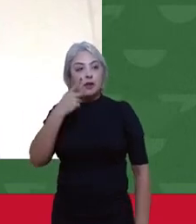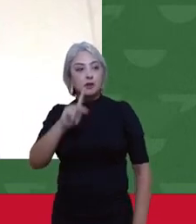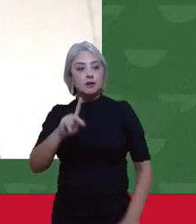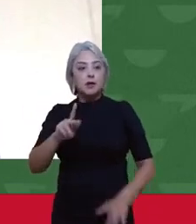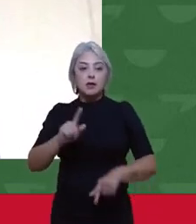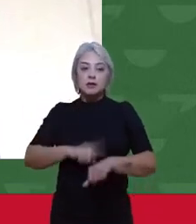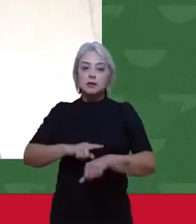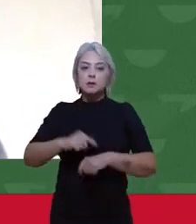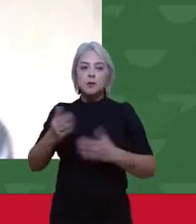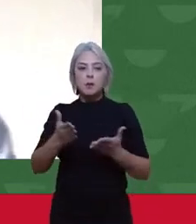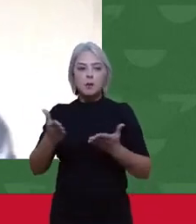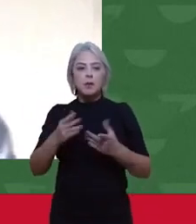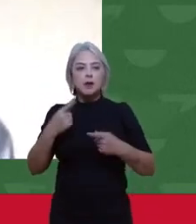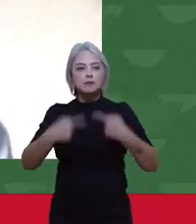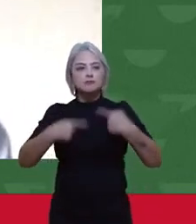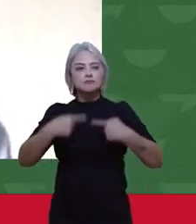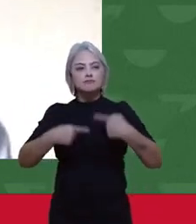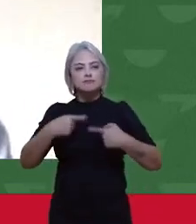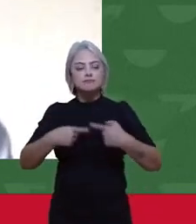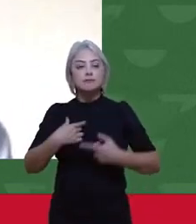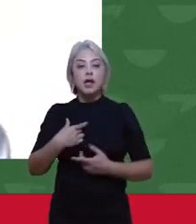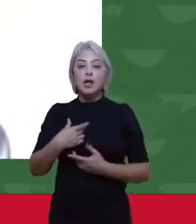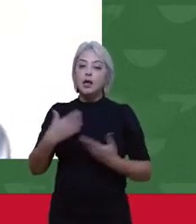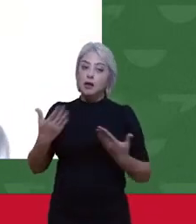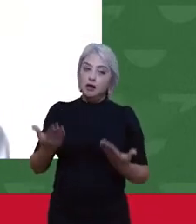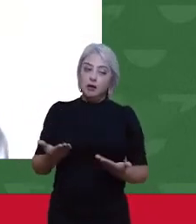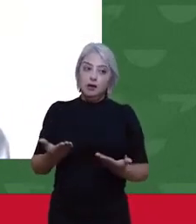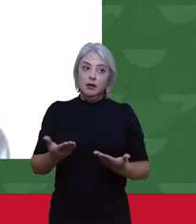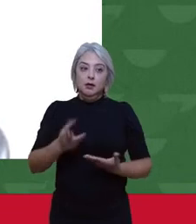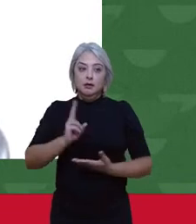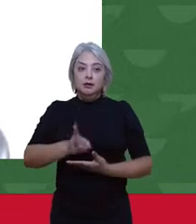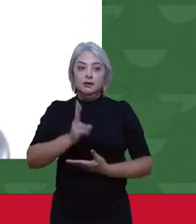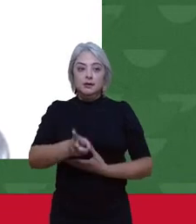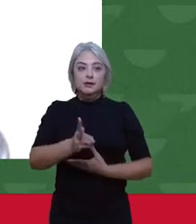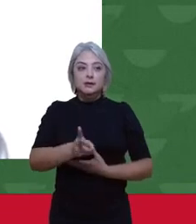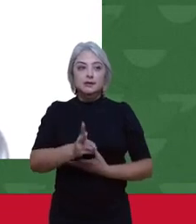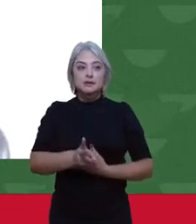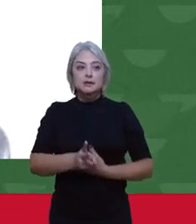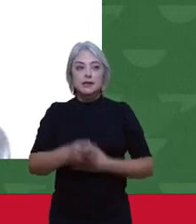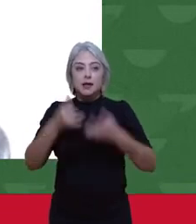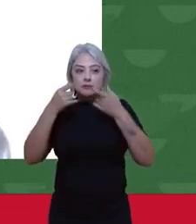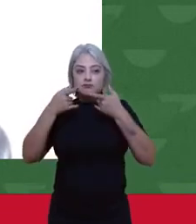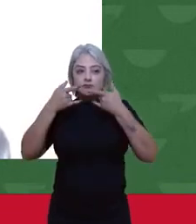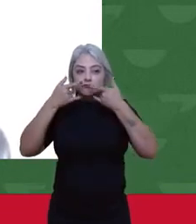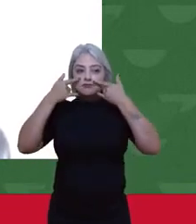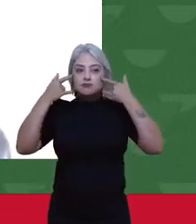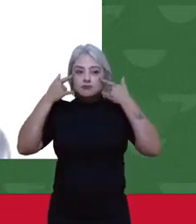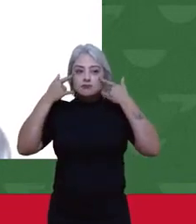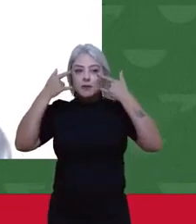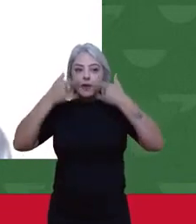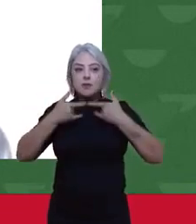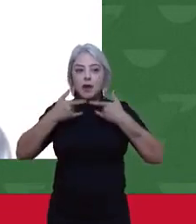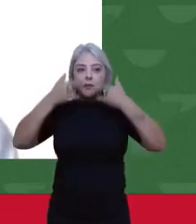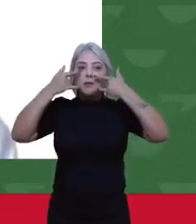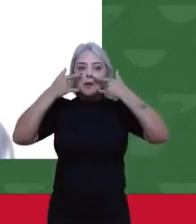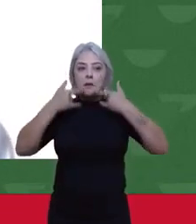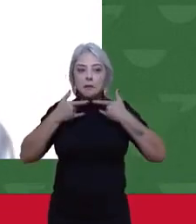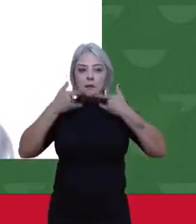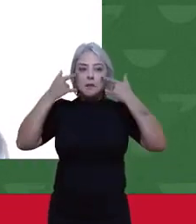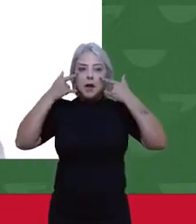esse momento de debate aqui. Por enquanto eu vou sempre subindo e descendo a máscara, porque eu estou aqui dentro do Congresso,